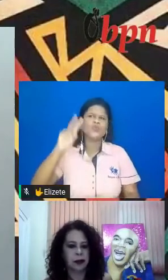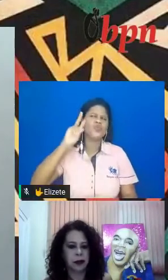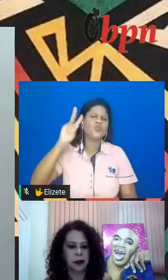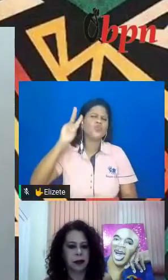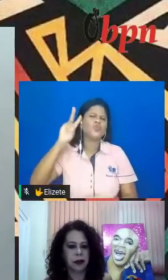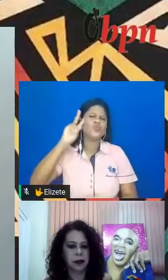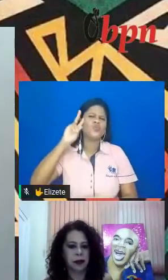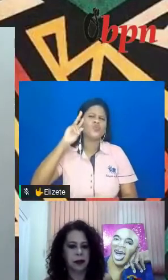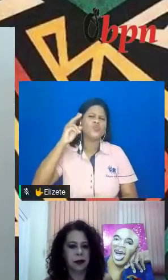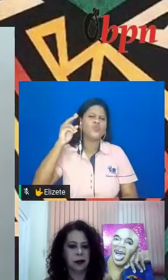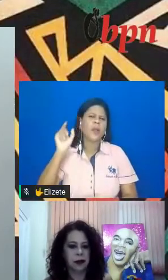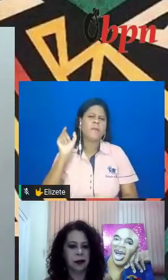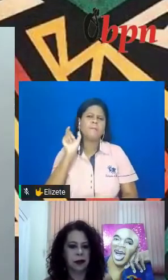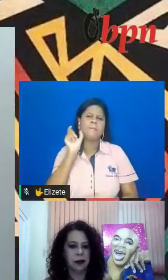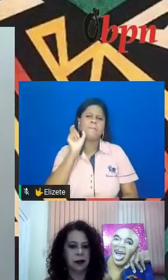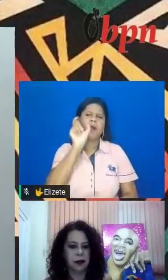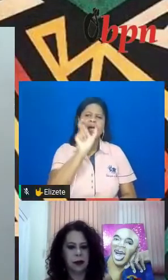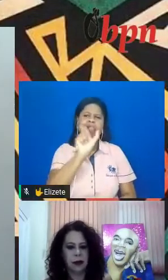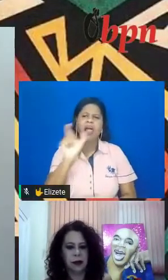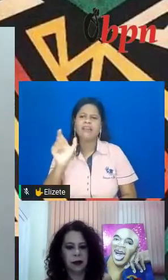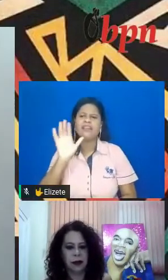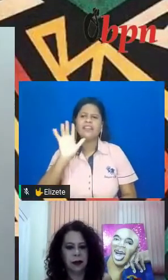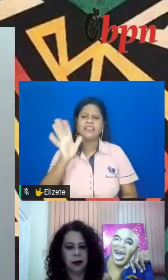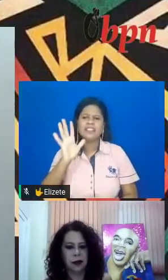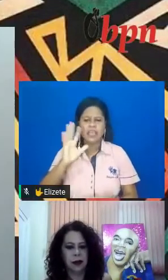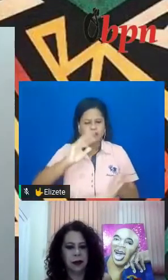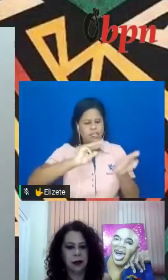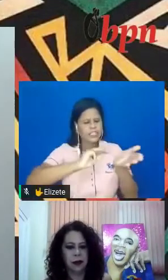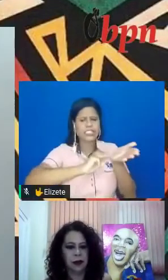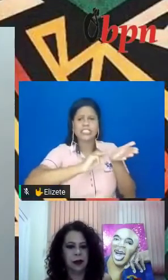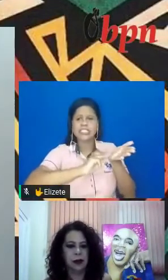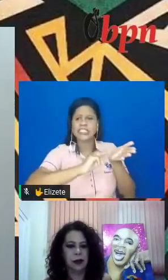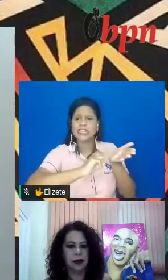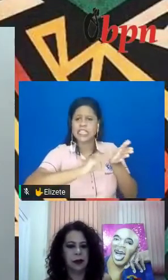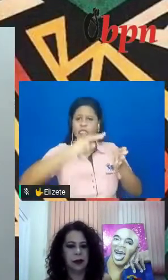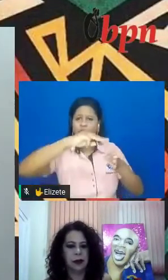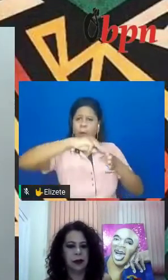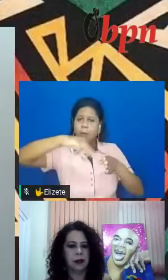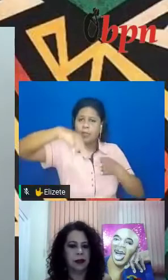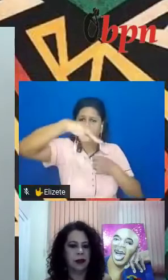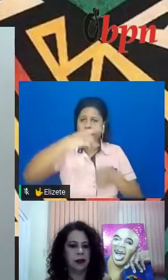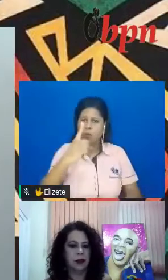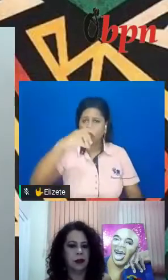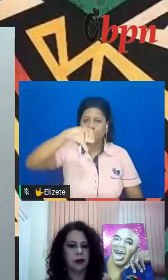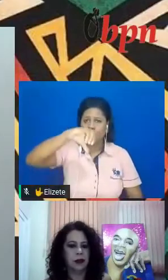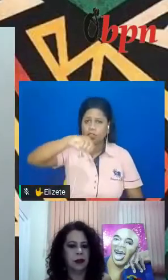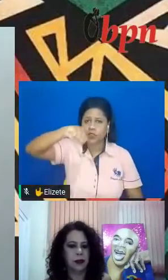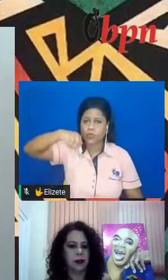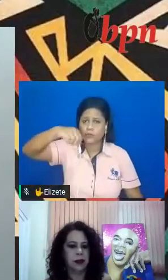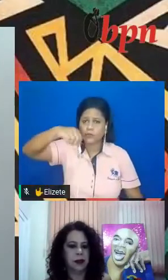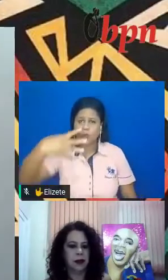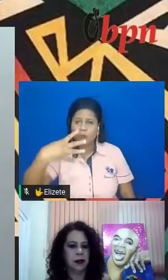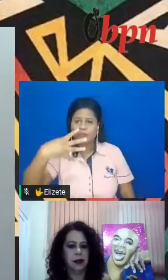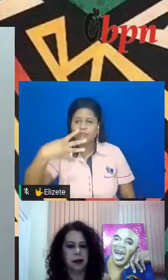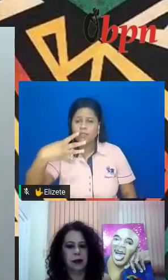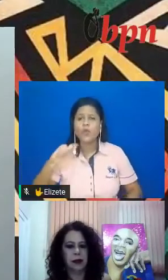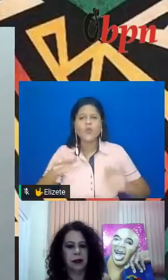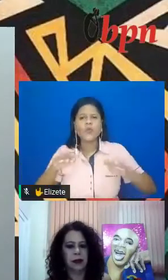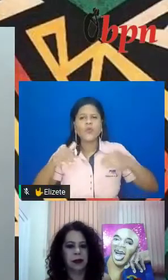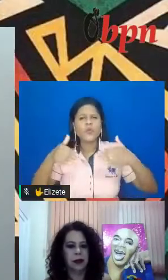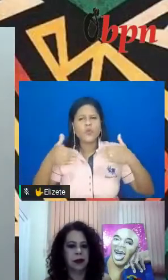minha dissertação de mestrado em 94, quando eu fazia uma aglutinação